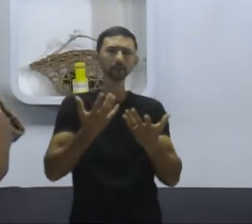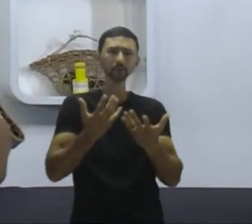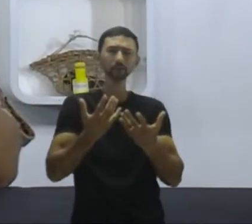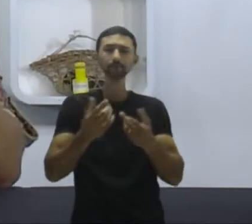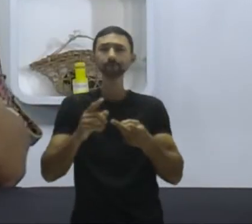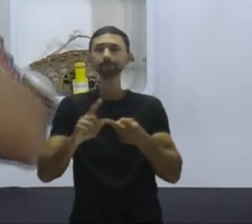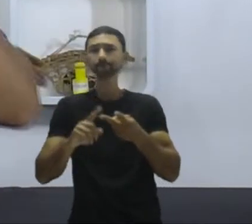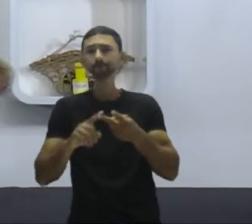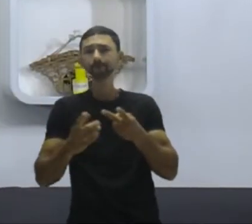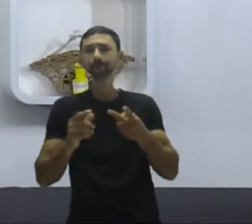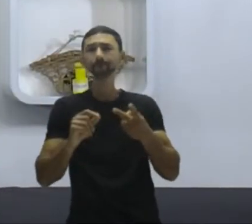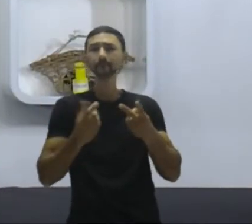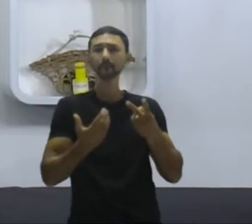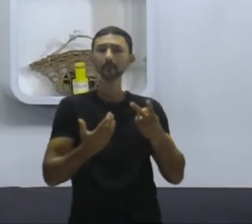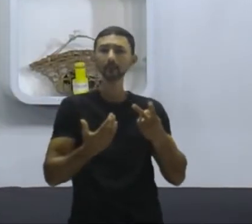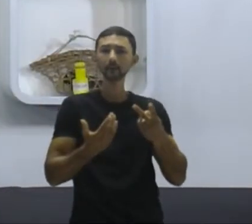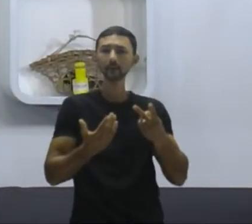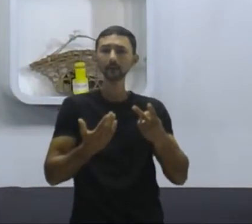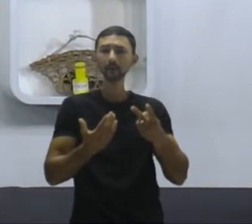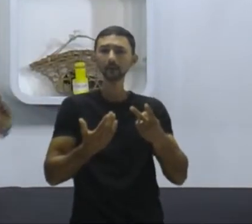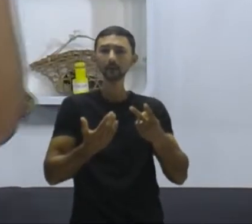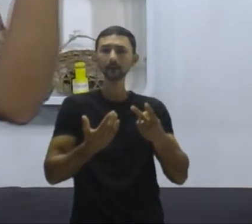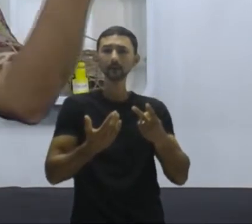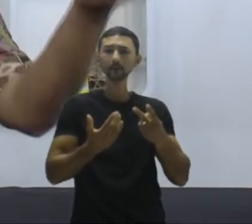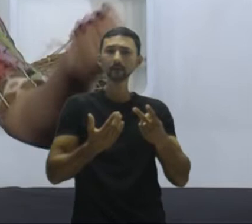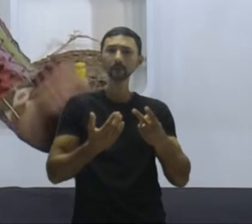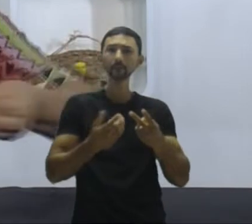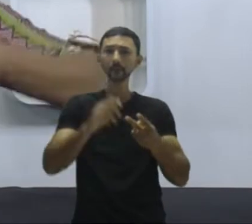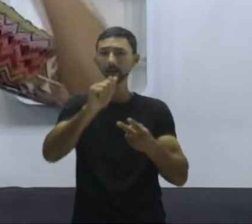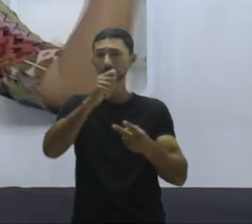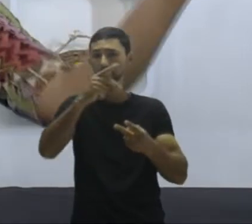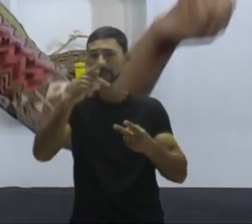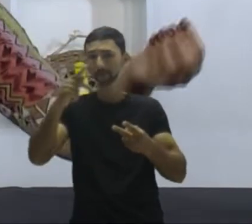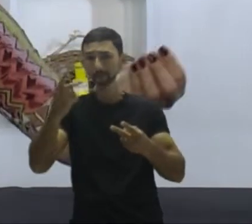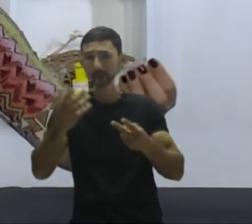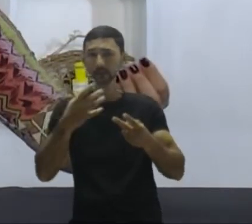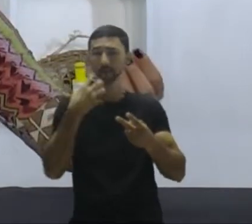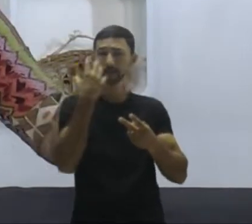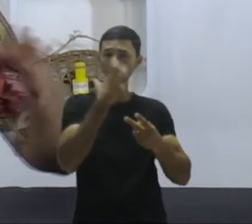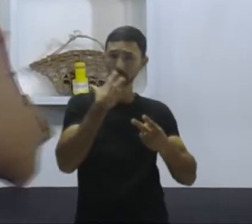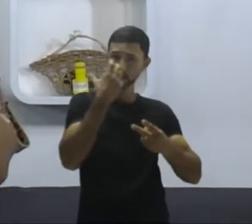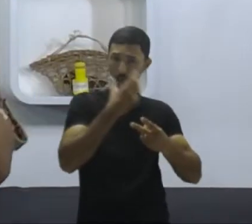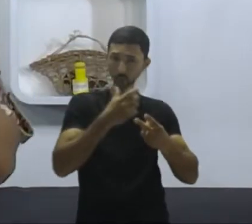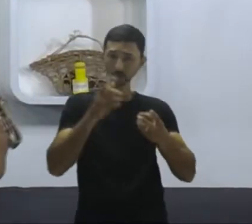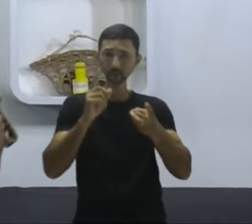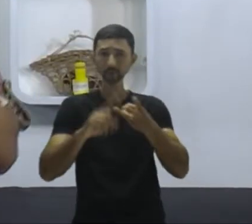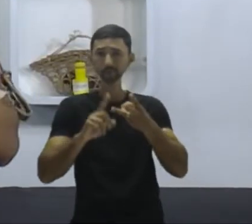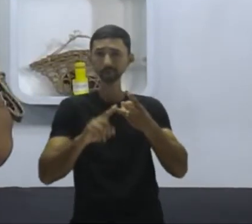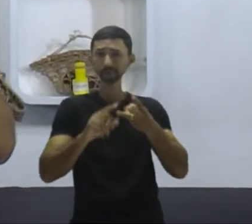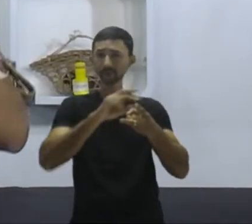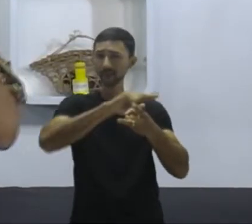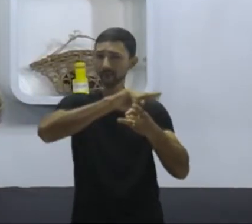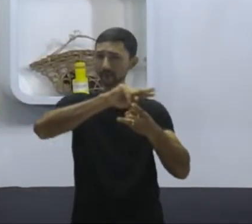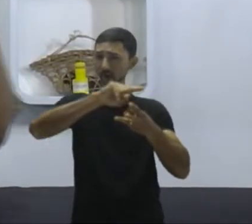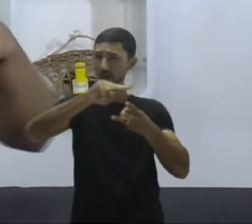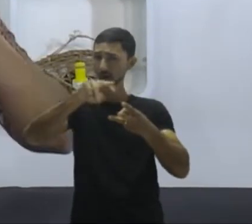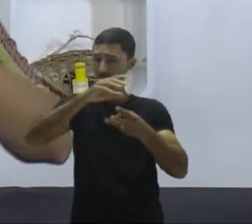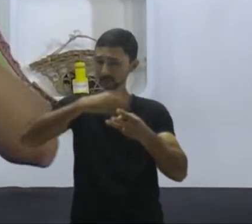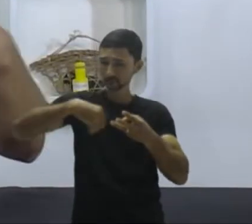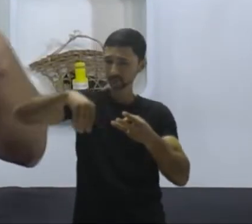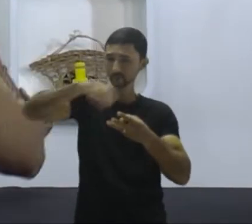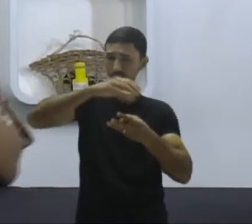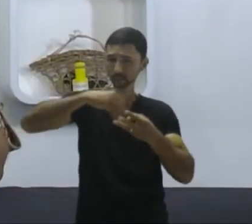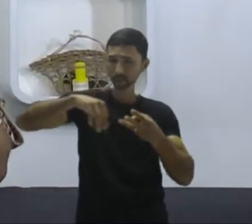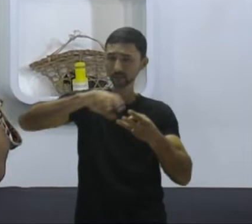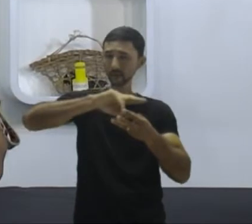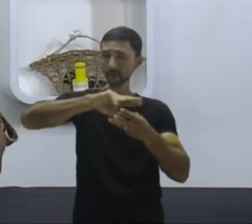rádios, certo? Então, em aplicativos de música. Então, ele vai circular